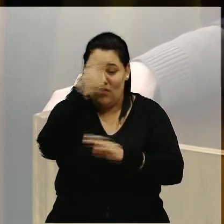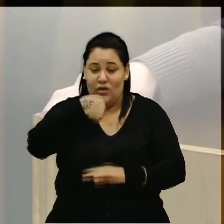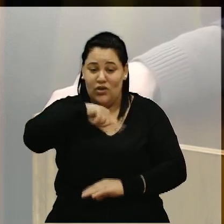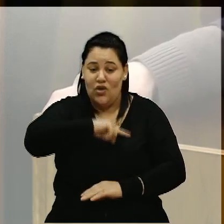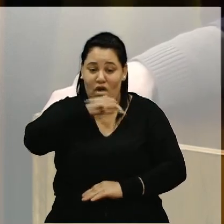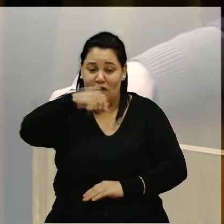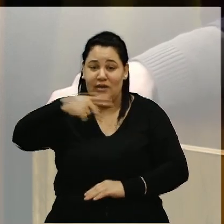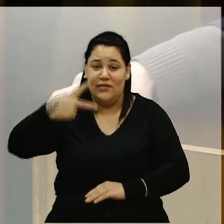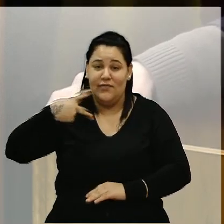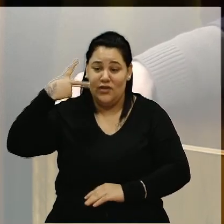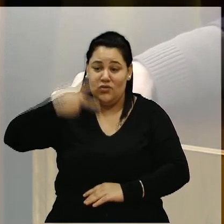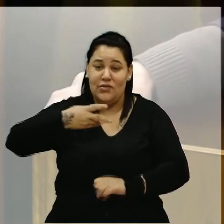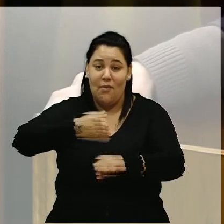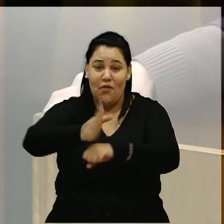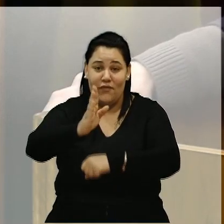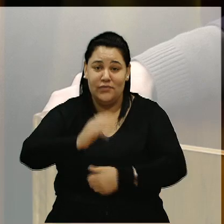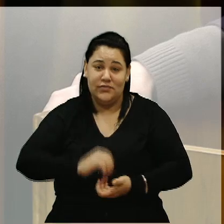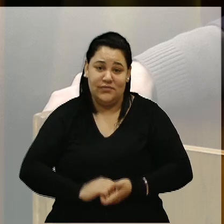vereadores, aprovamos.